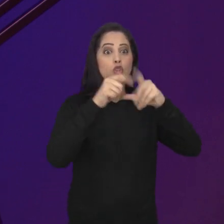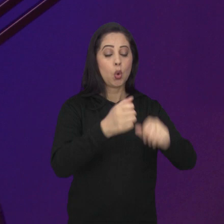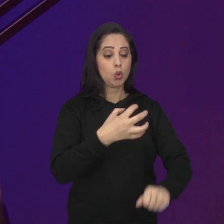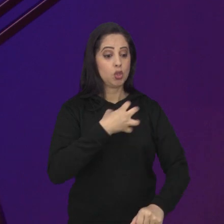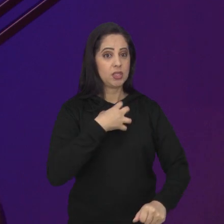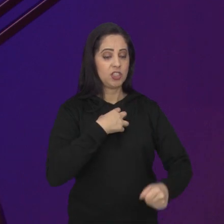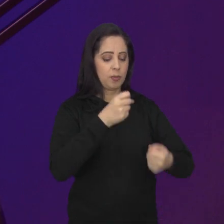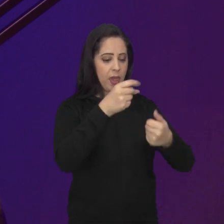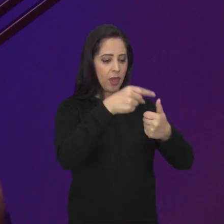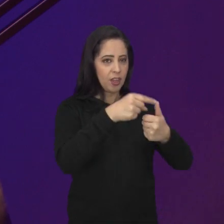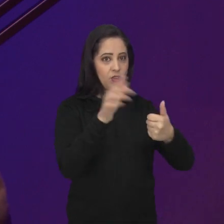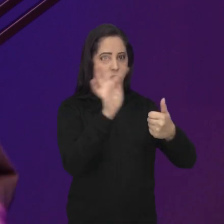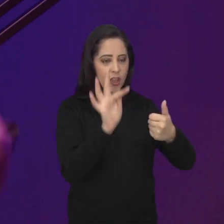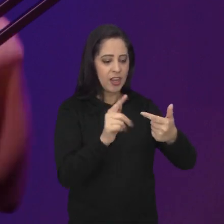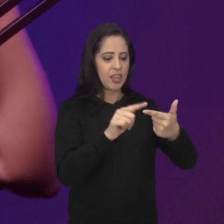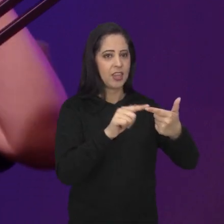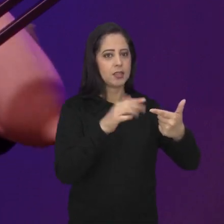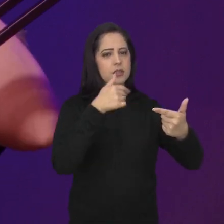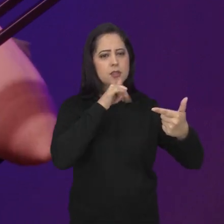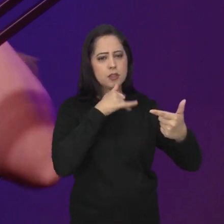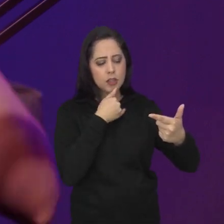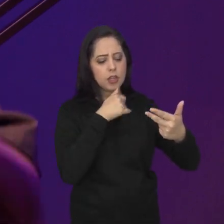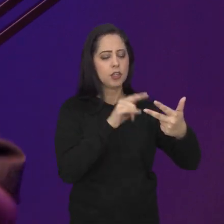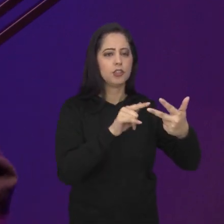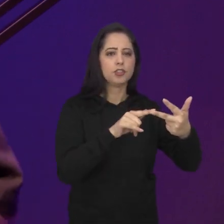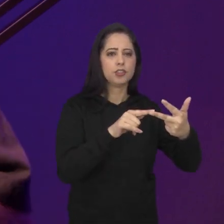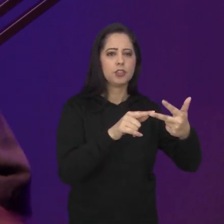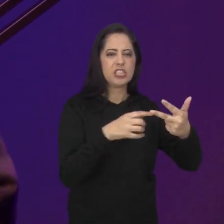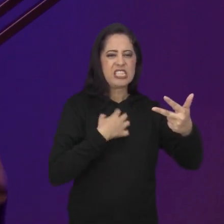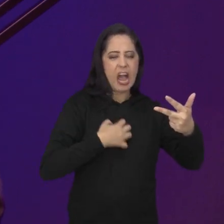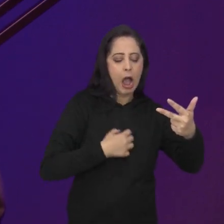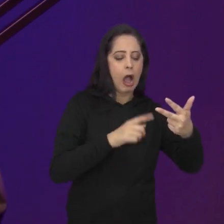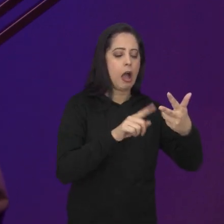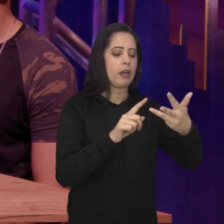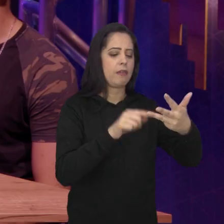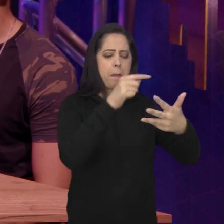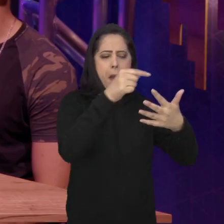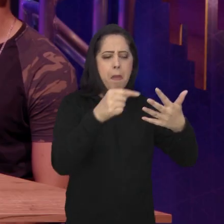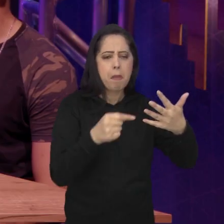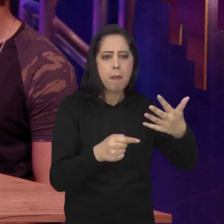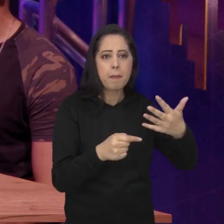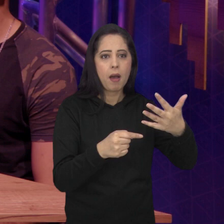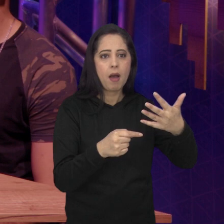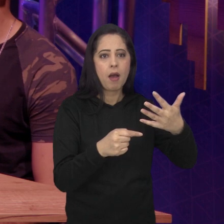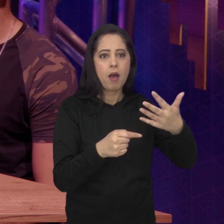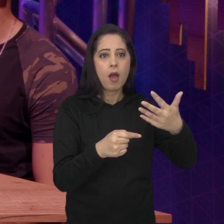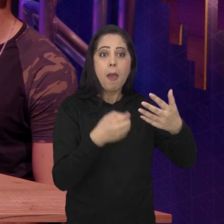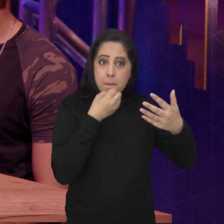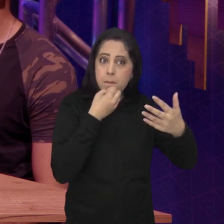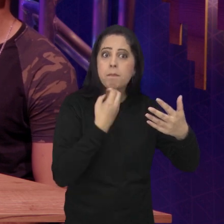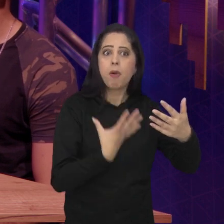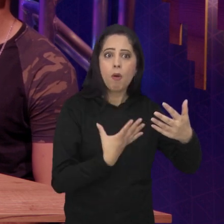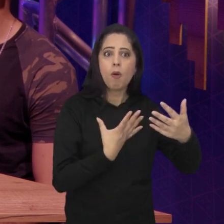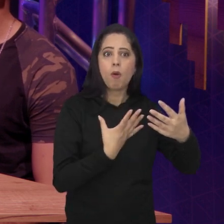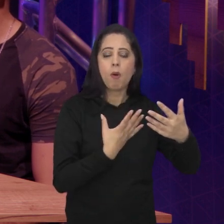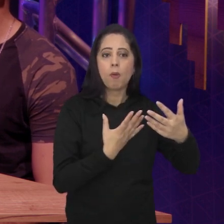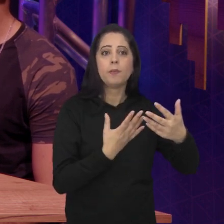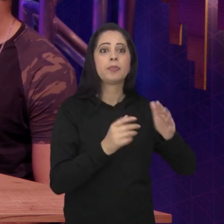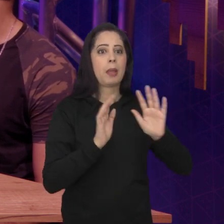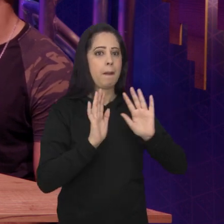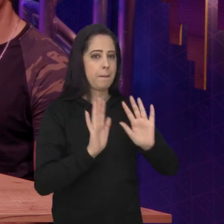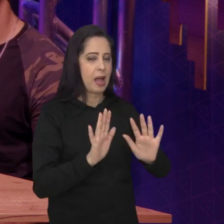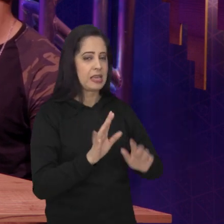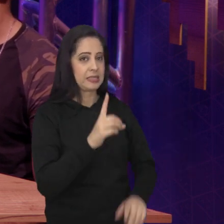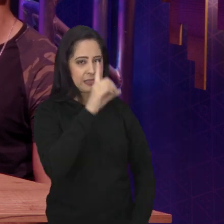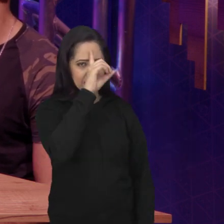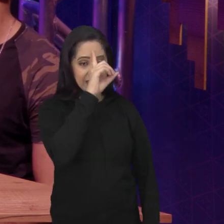todos eles completam, né? Então, assim, a gente precisa definir, né, que a depressão, ela é uma tristeza, então,